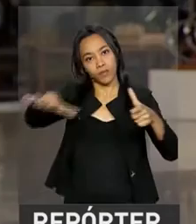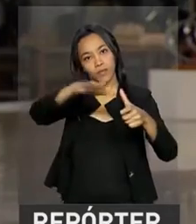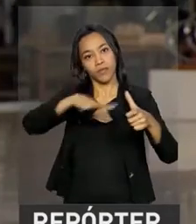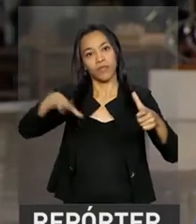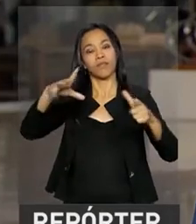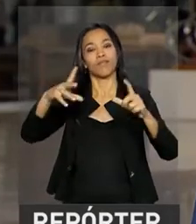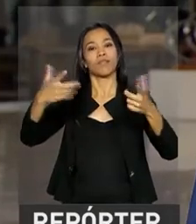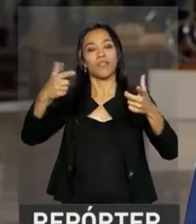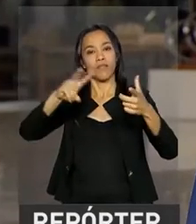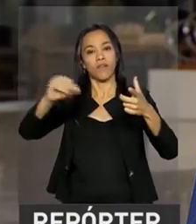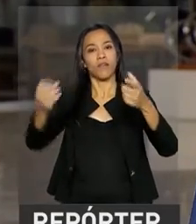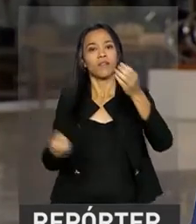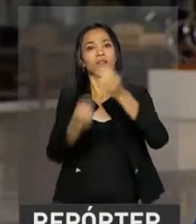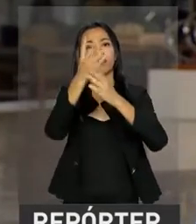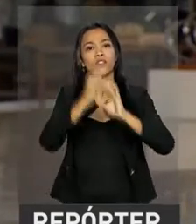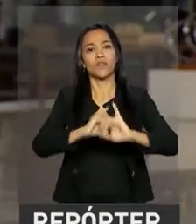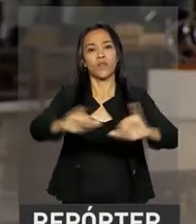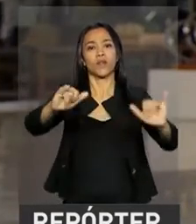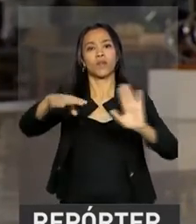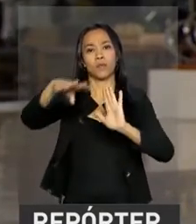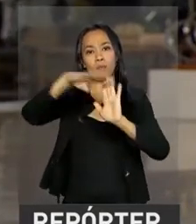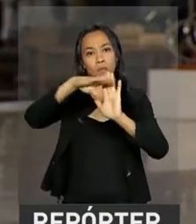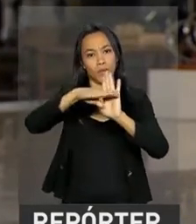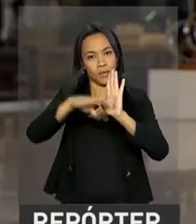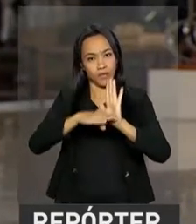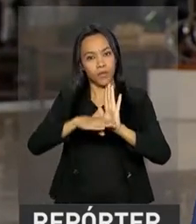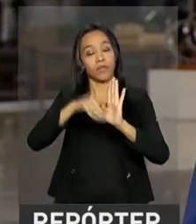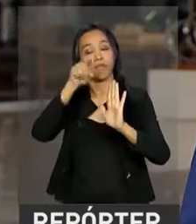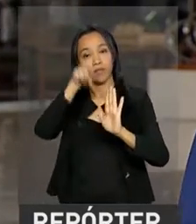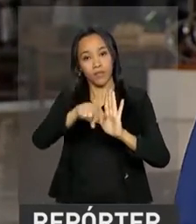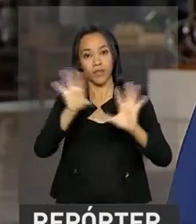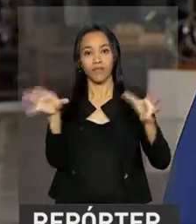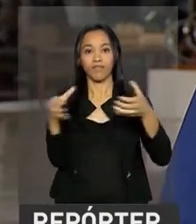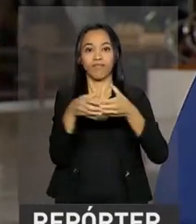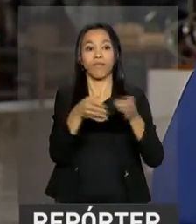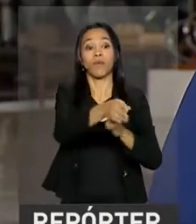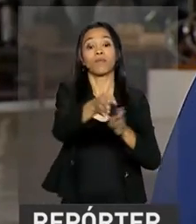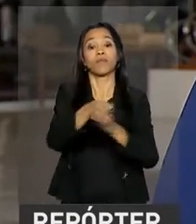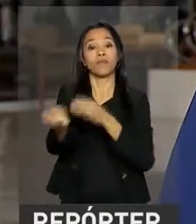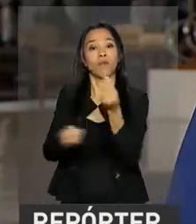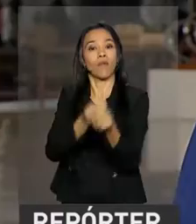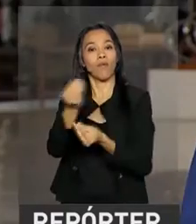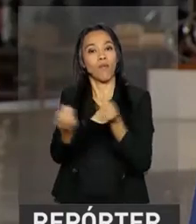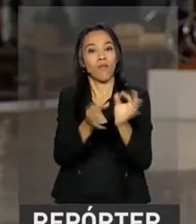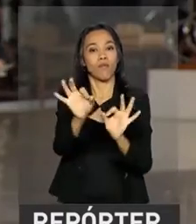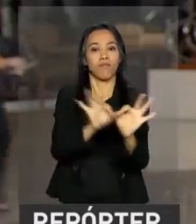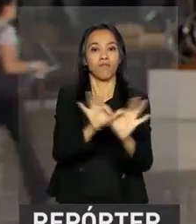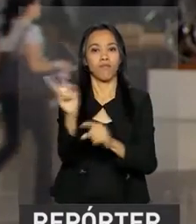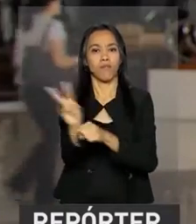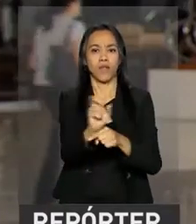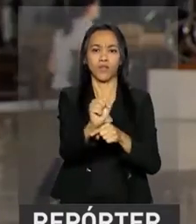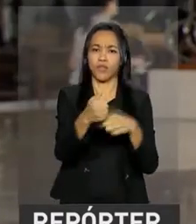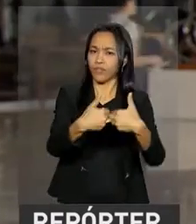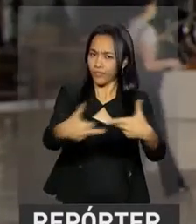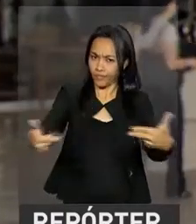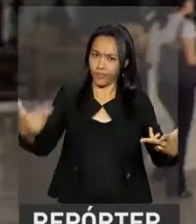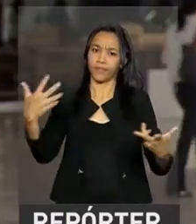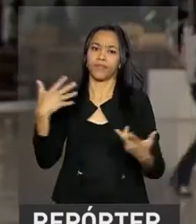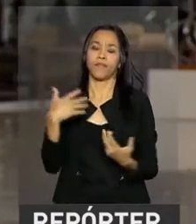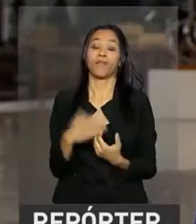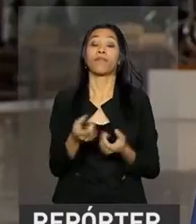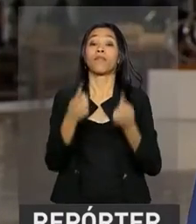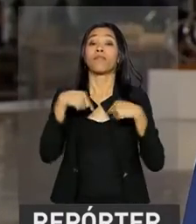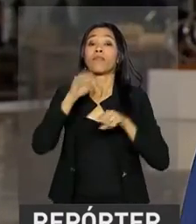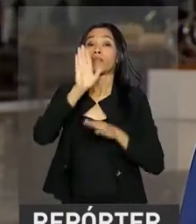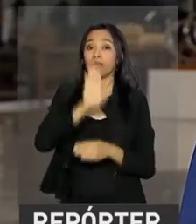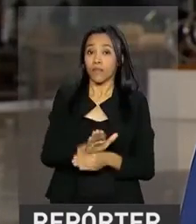do lançamento aí desse programa Senhor Orientador. À tarde, o presidente Michel Temer assina acordo